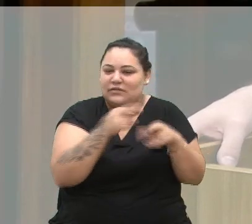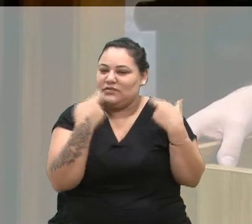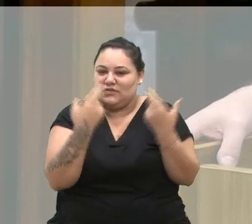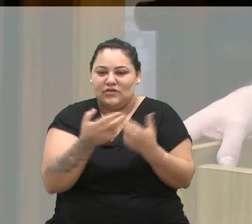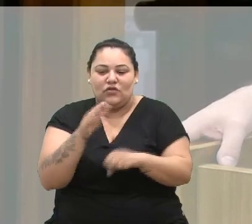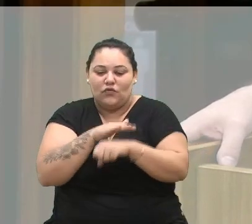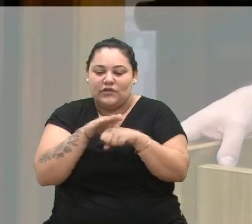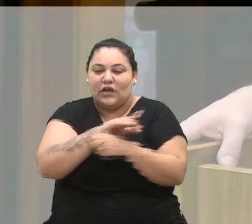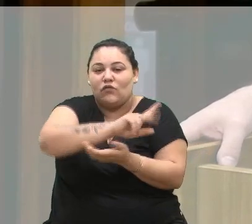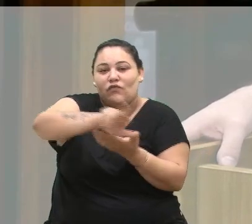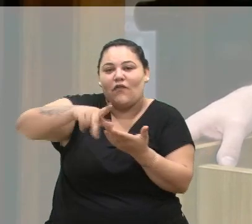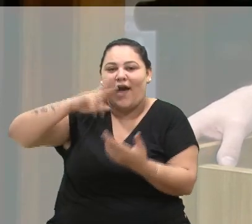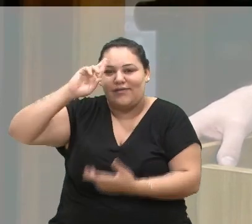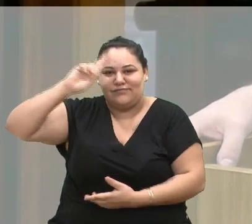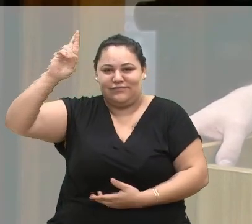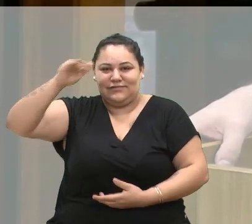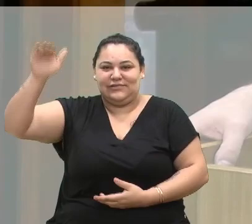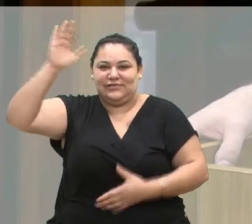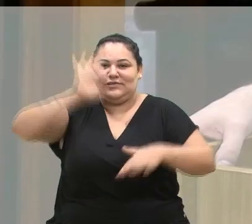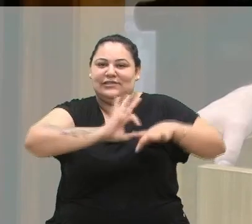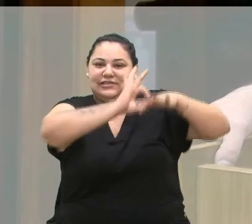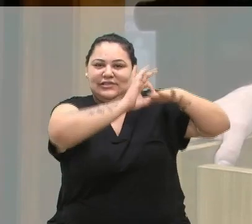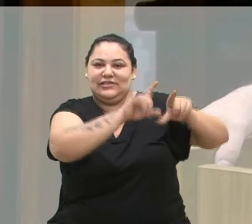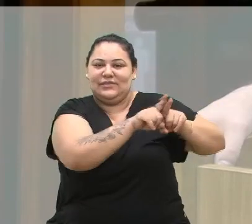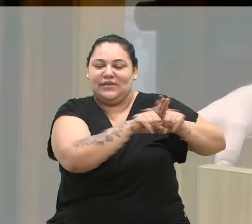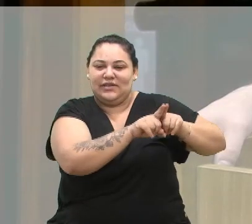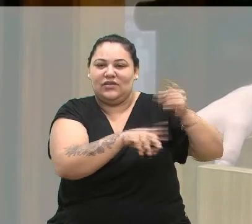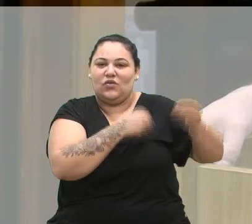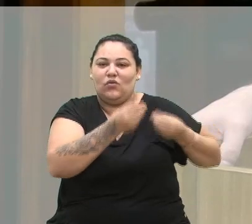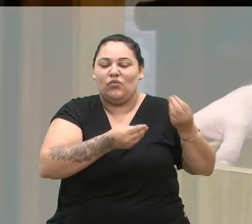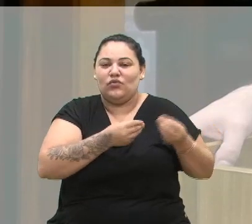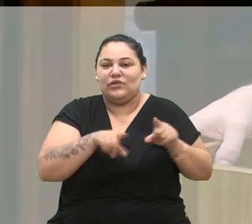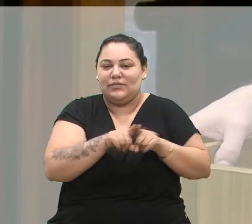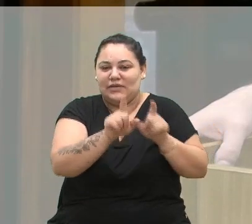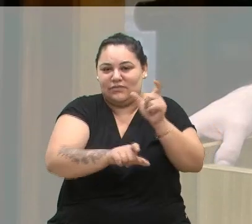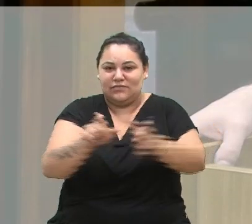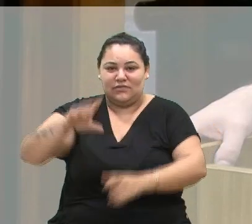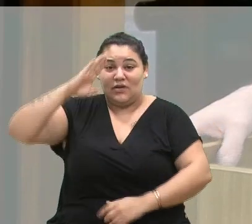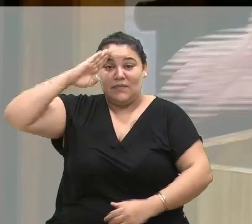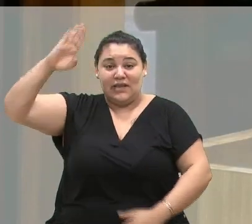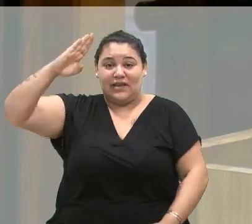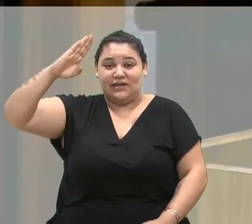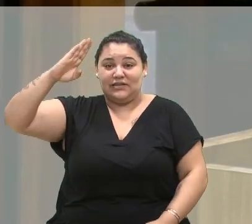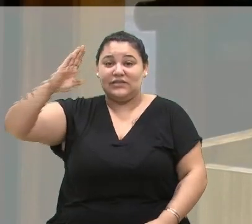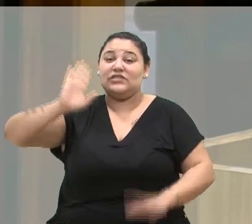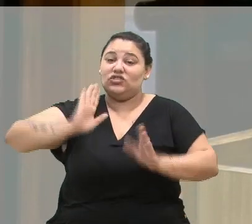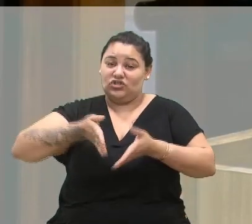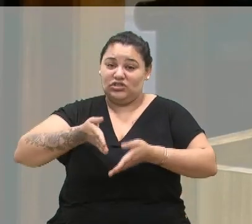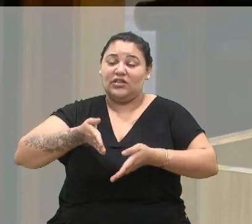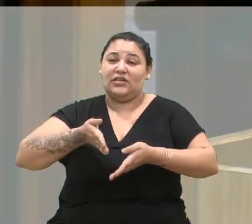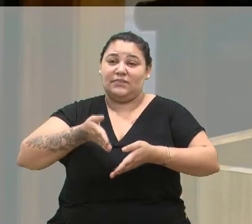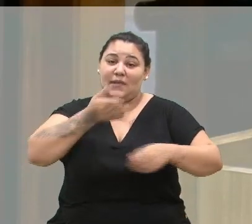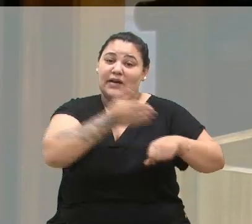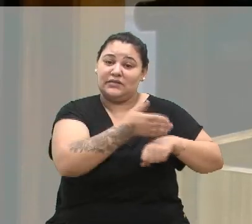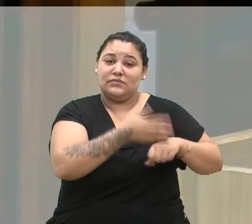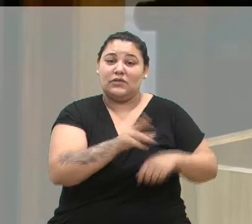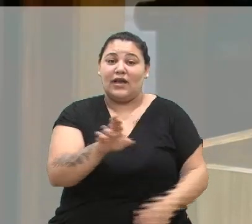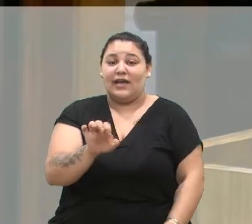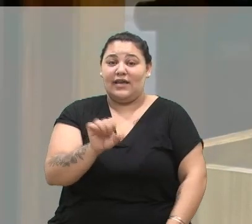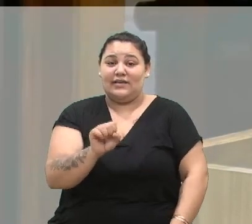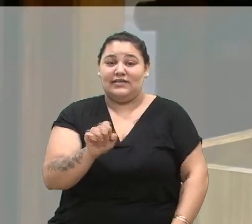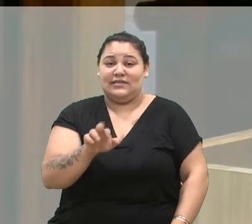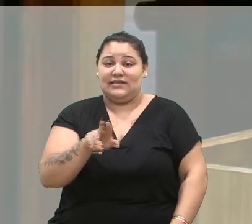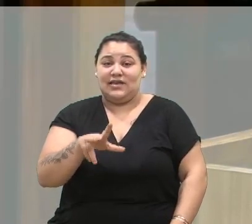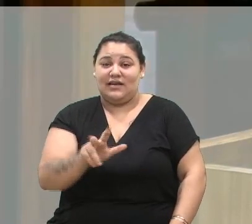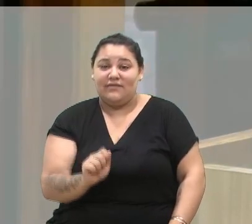diversos diretores, diretoras, bem como os militares que já são da reserva, mas que